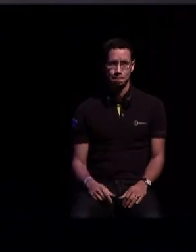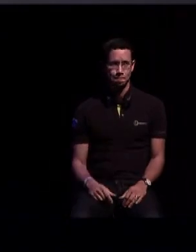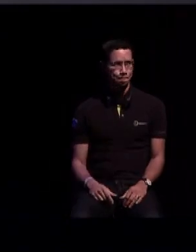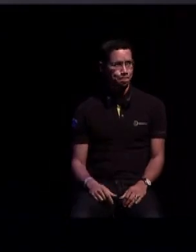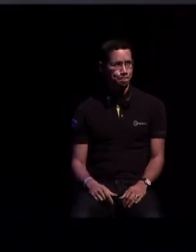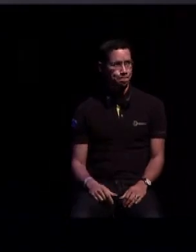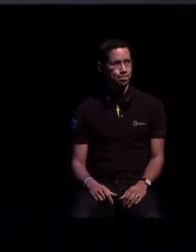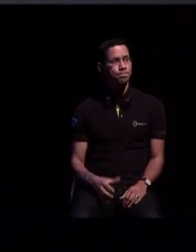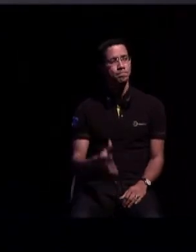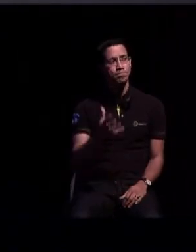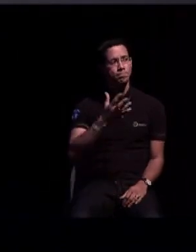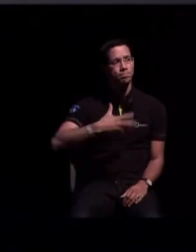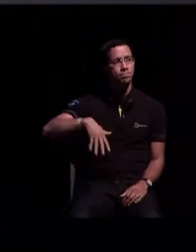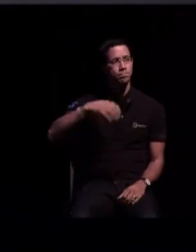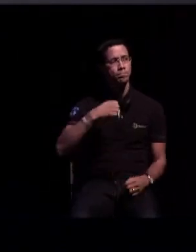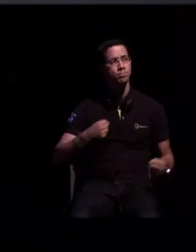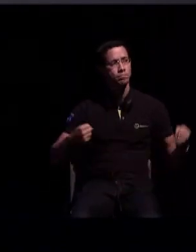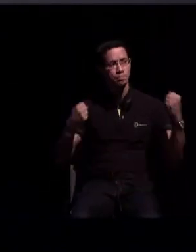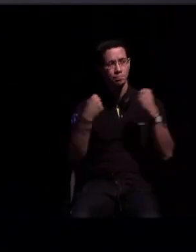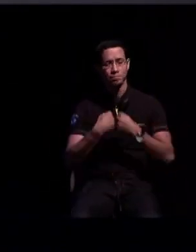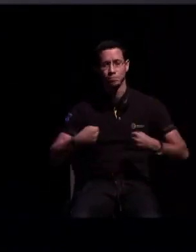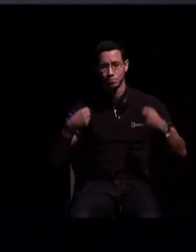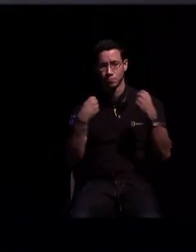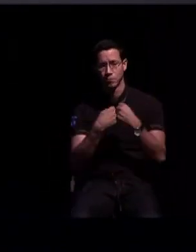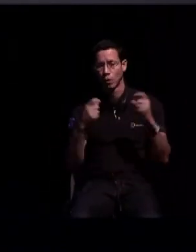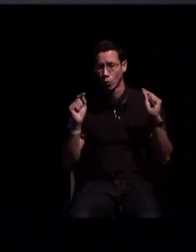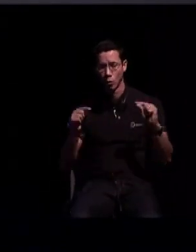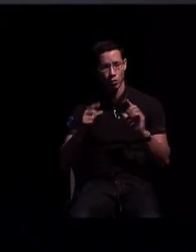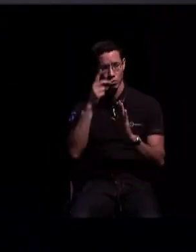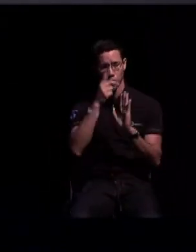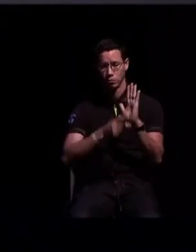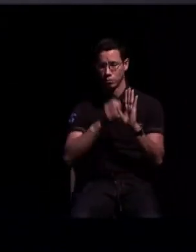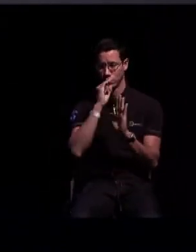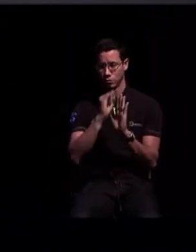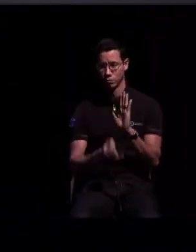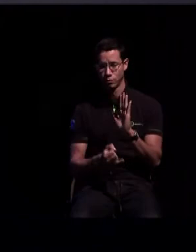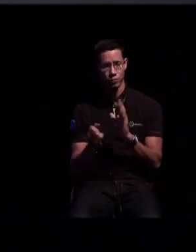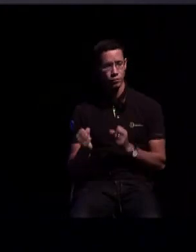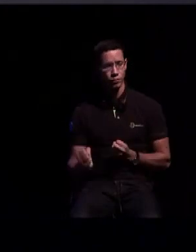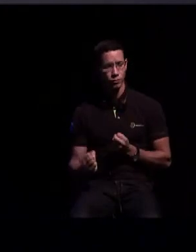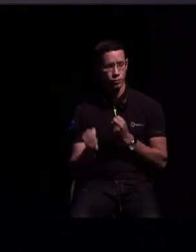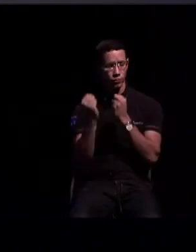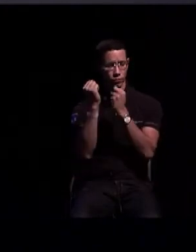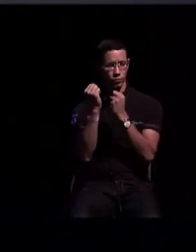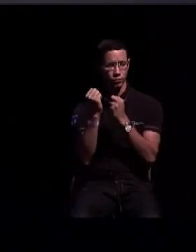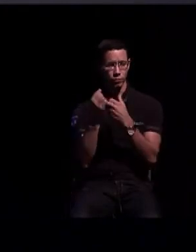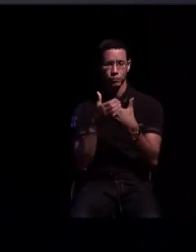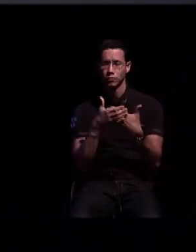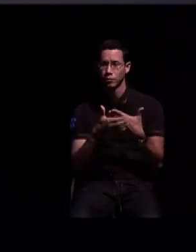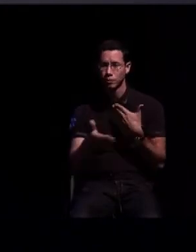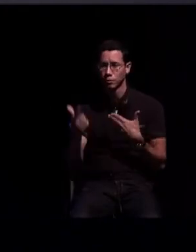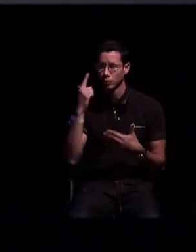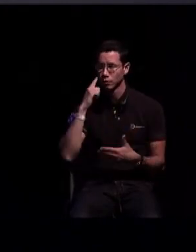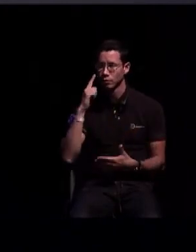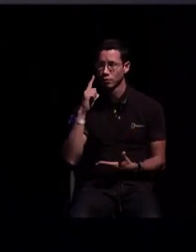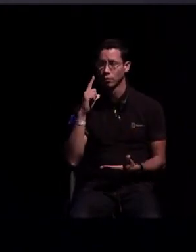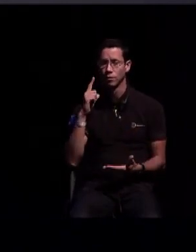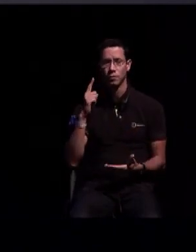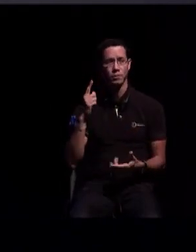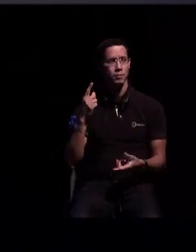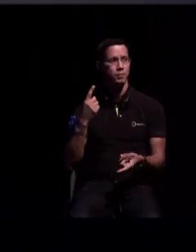A gente está enfrentando um projeto de poder que se destinou a eternizar a República